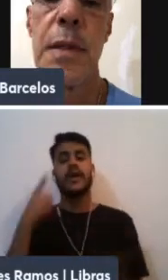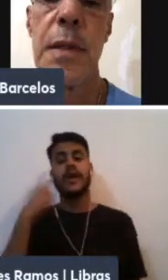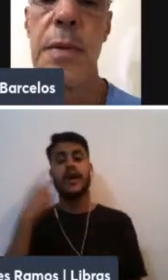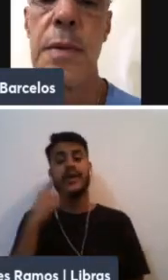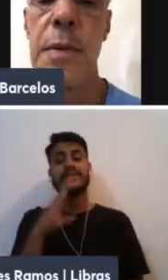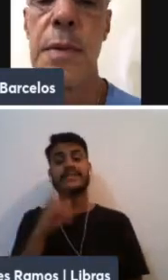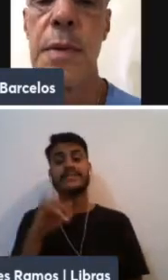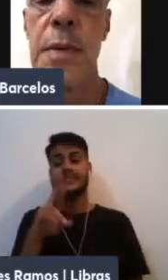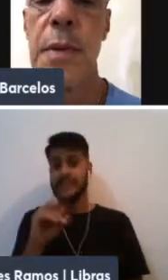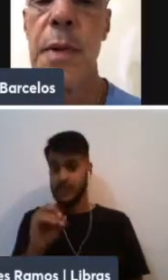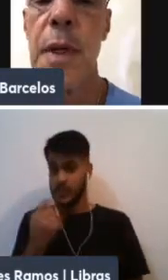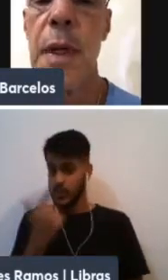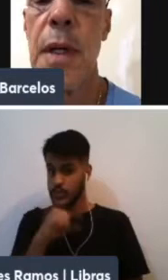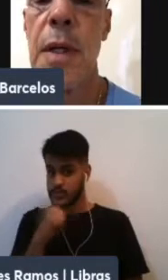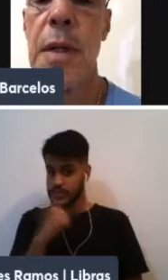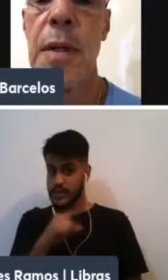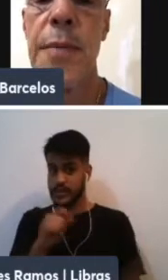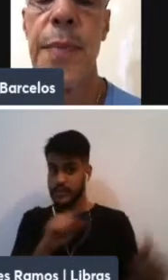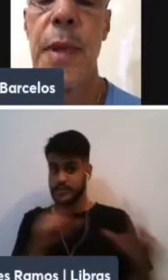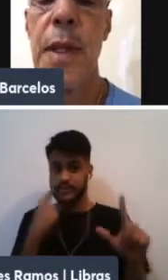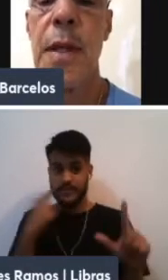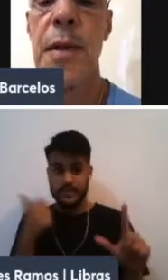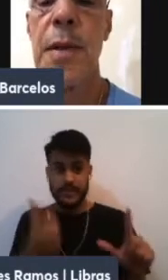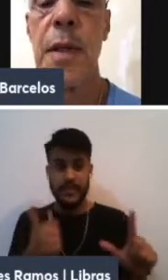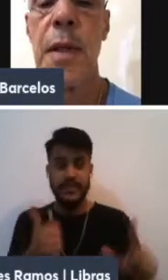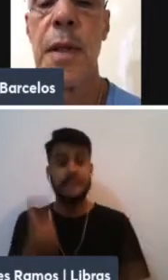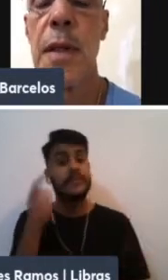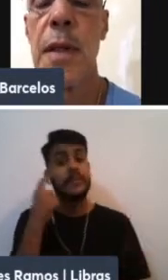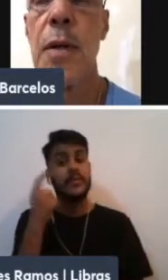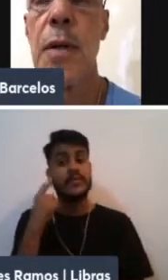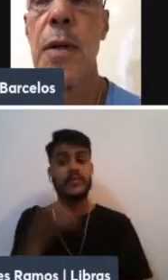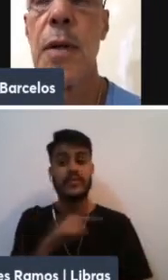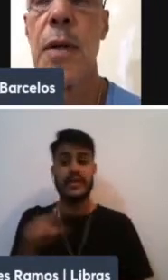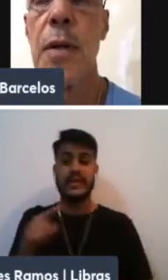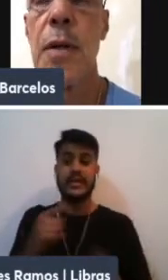conseguiu nos ouvir. Ciro, acho que agora está...